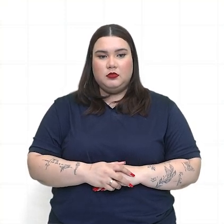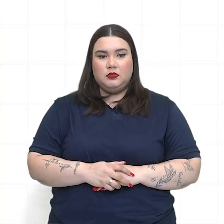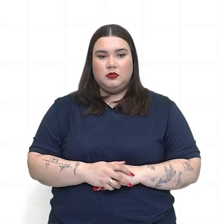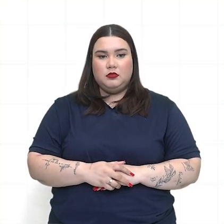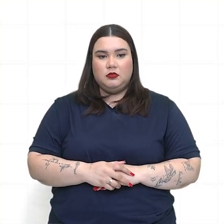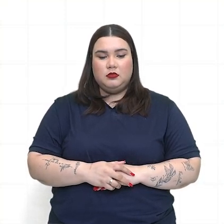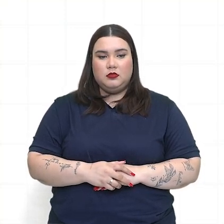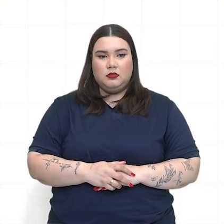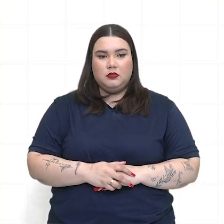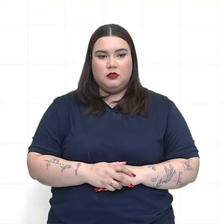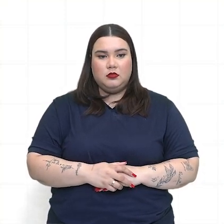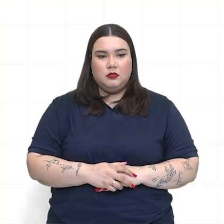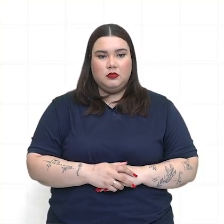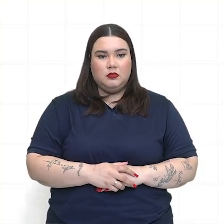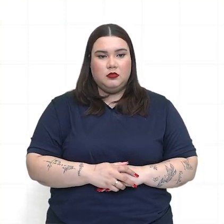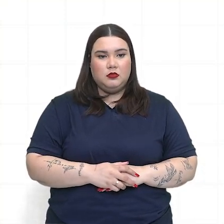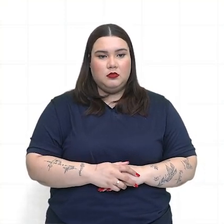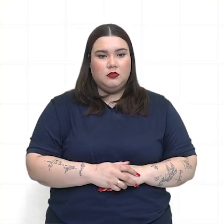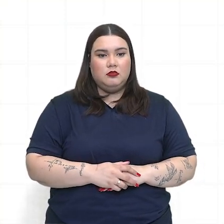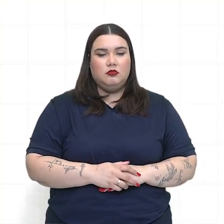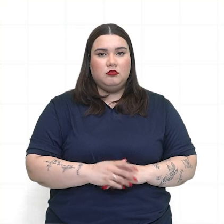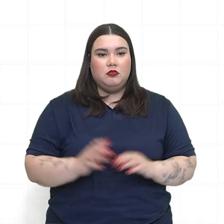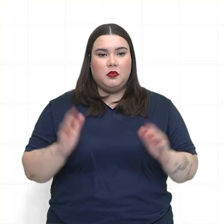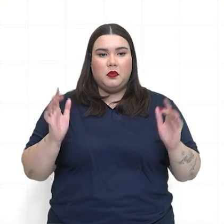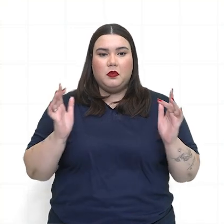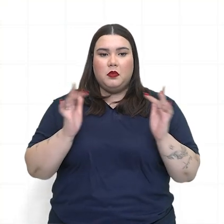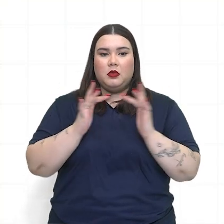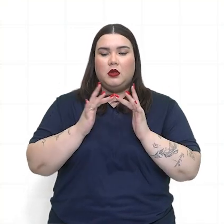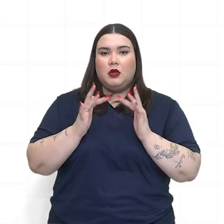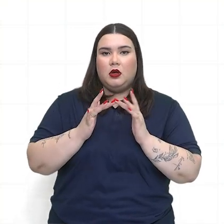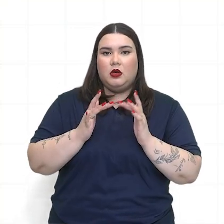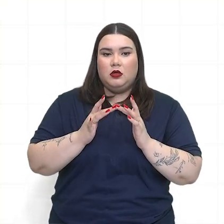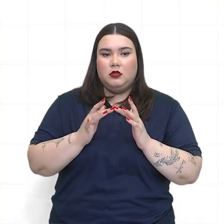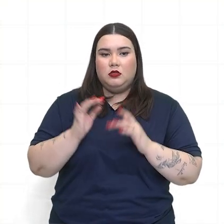Né? Elas nos conectam com o transcendente, né?